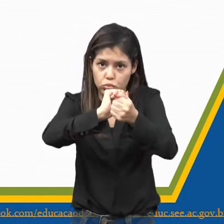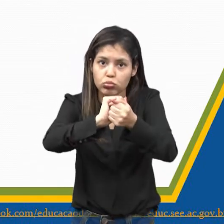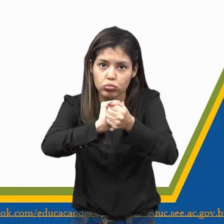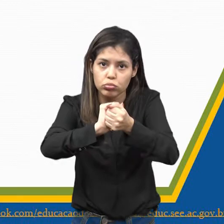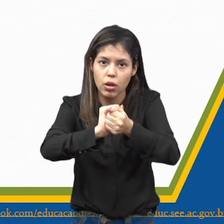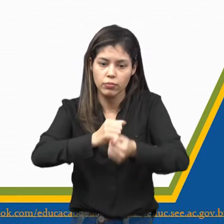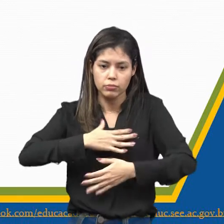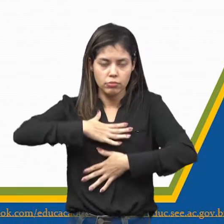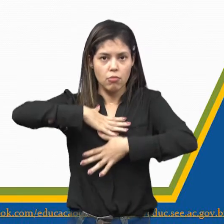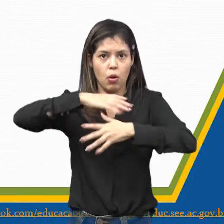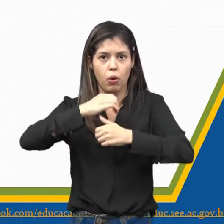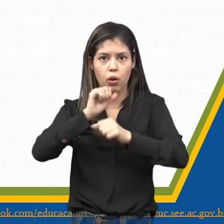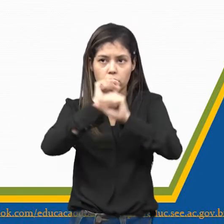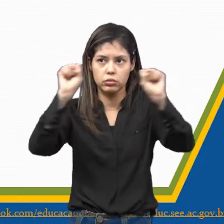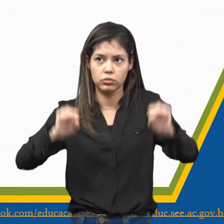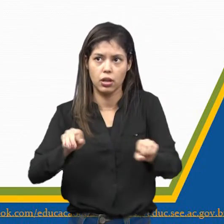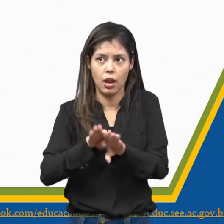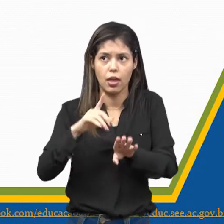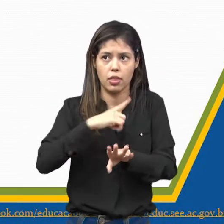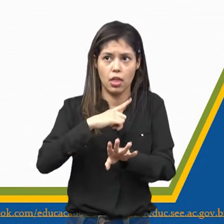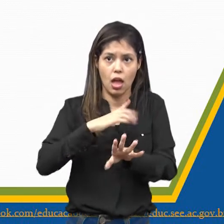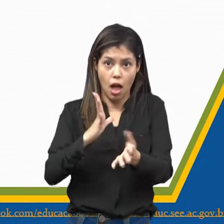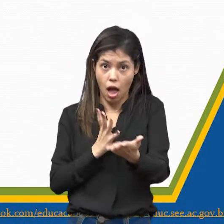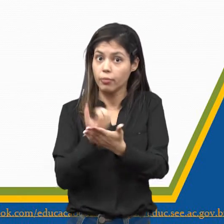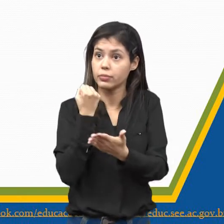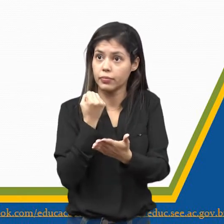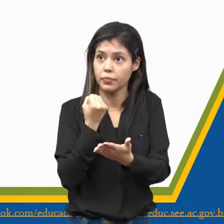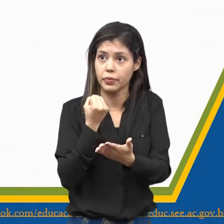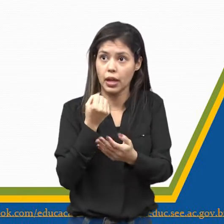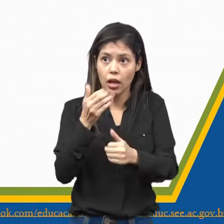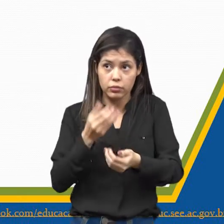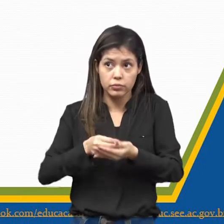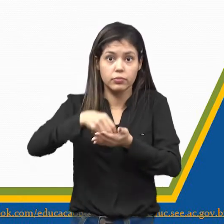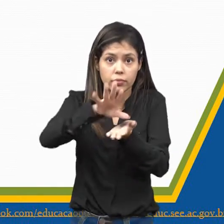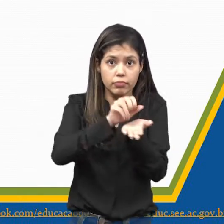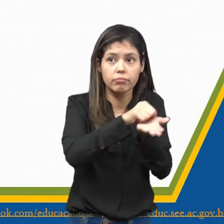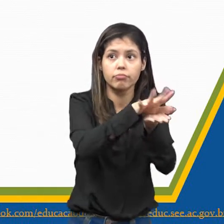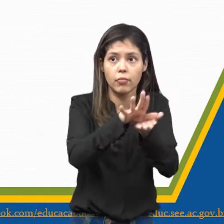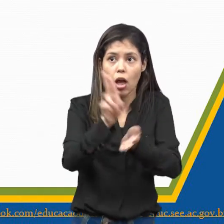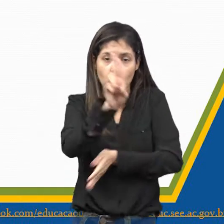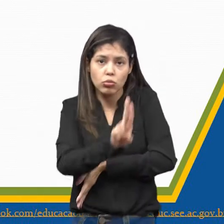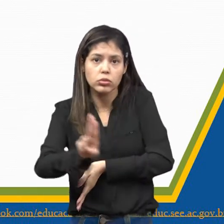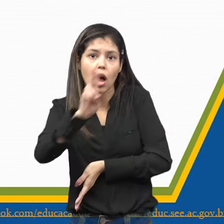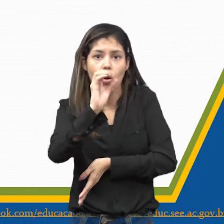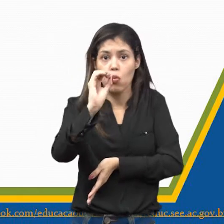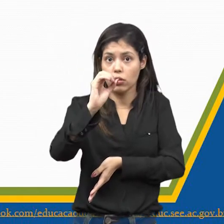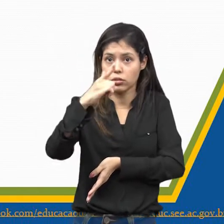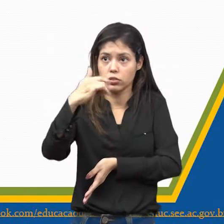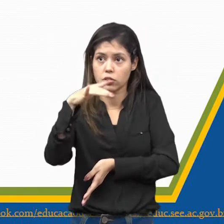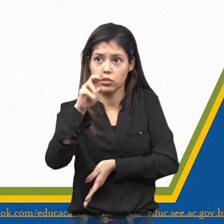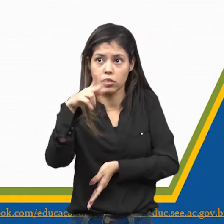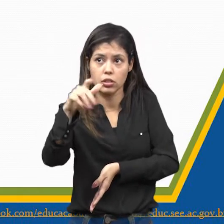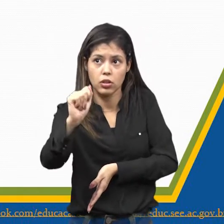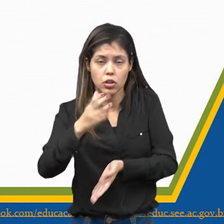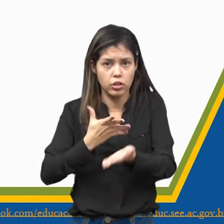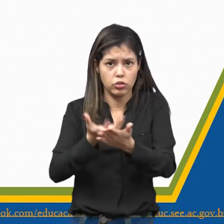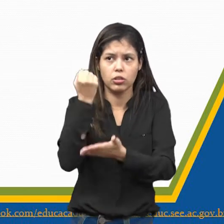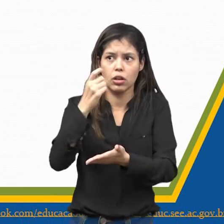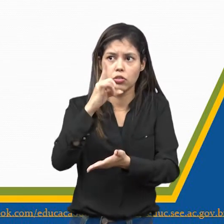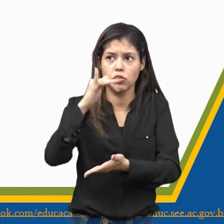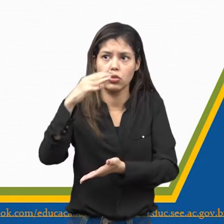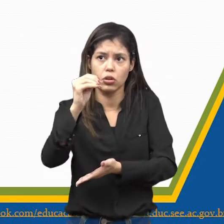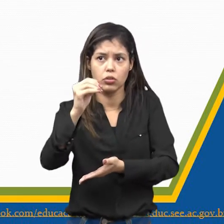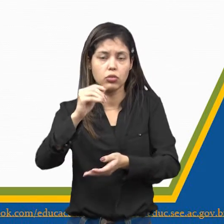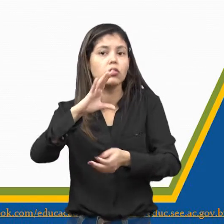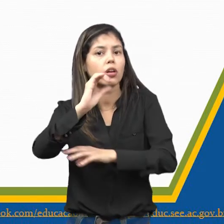sistema respiratório para que seja possível captar, transportar e utilizar o oxigênio e remover o